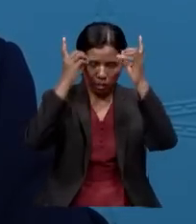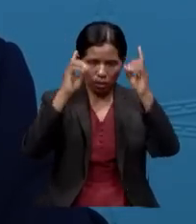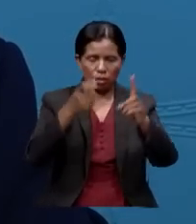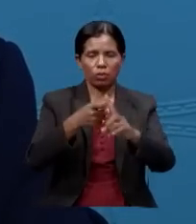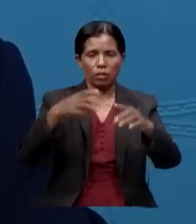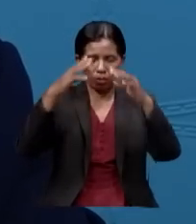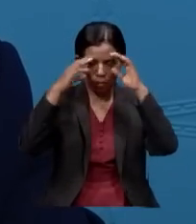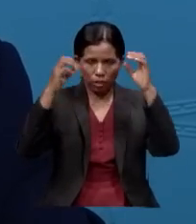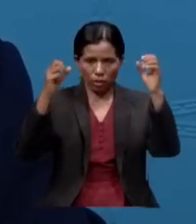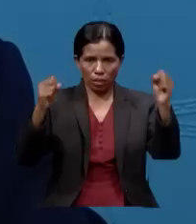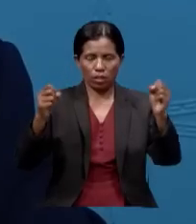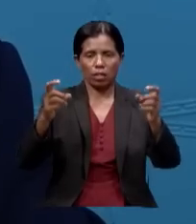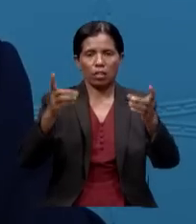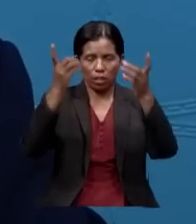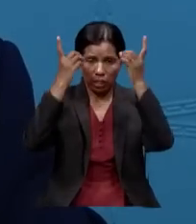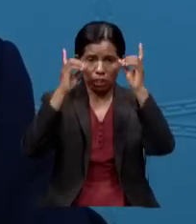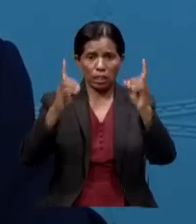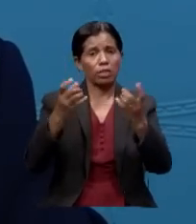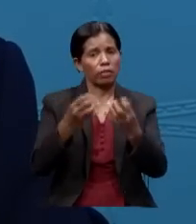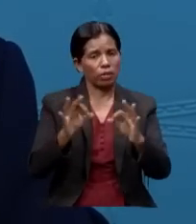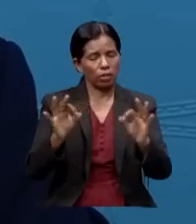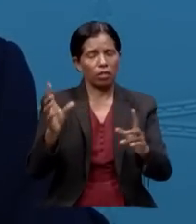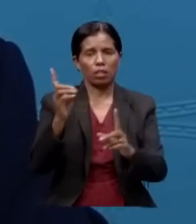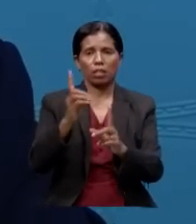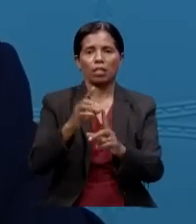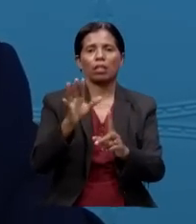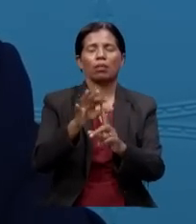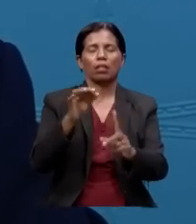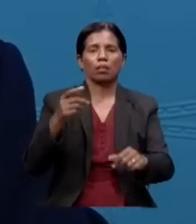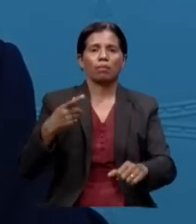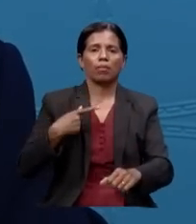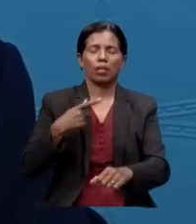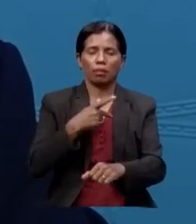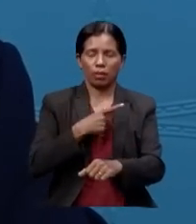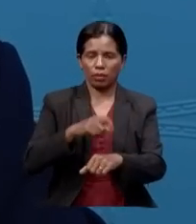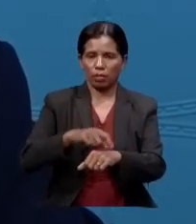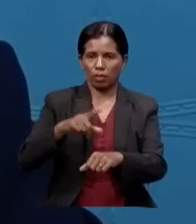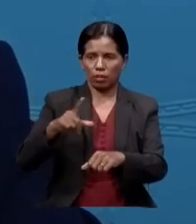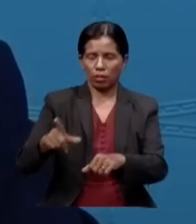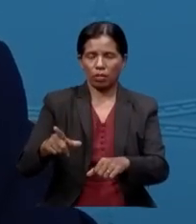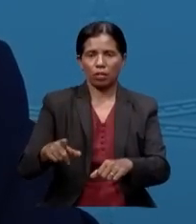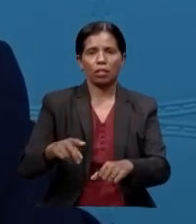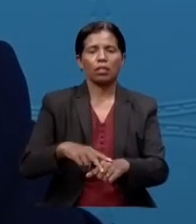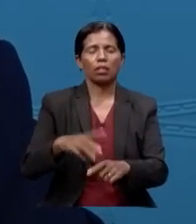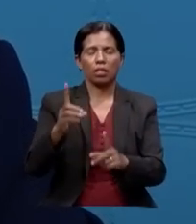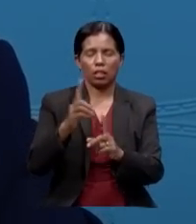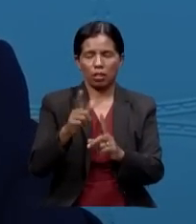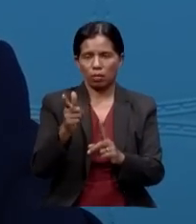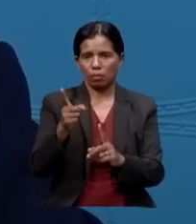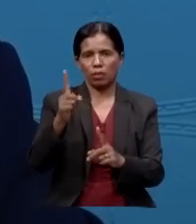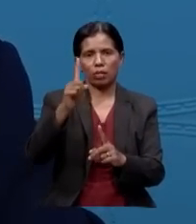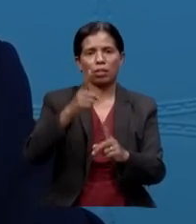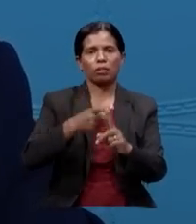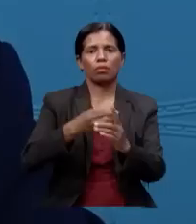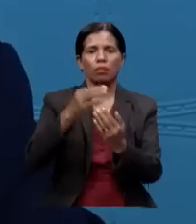da República, nebe decreta ona, data da eleição parlamentar, nebe Simono Iha Loron Ronul Recinheira